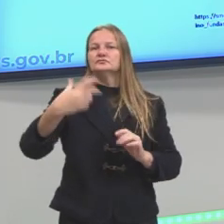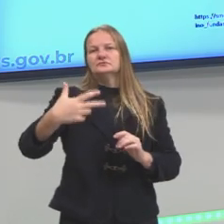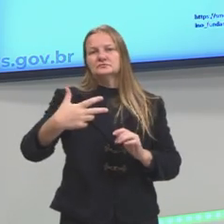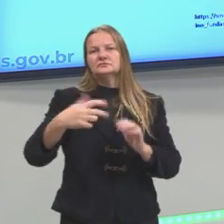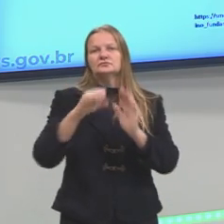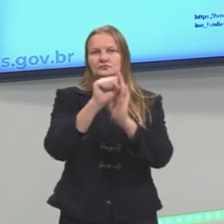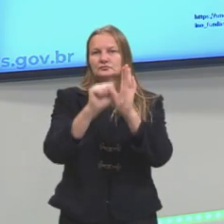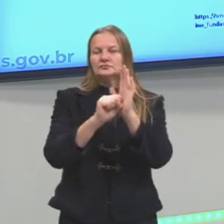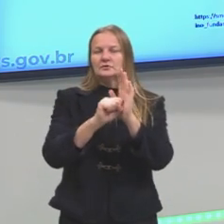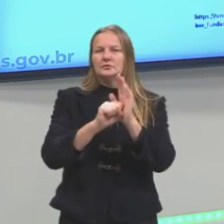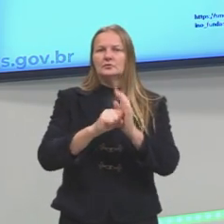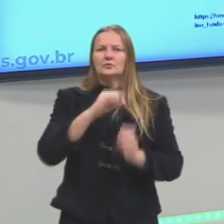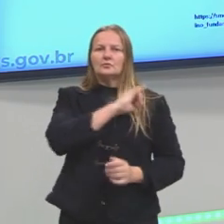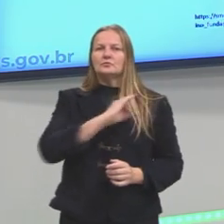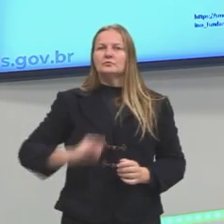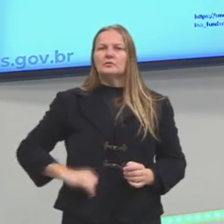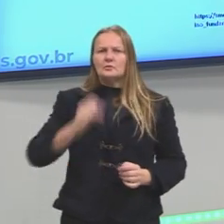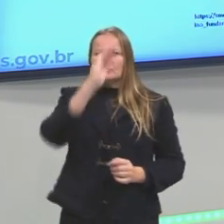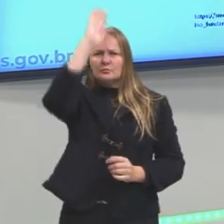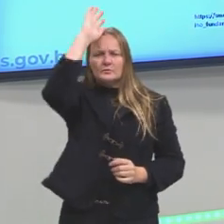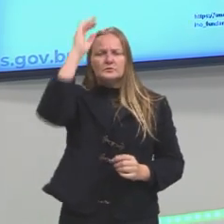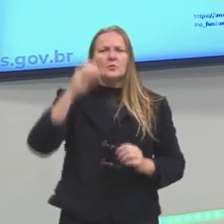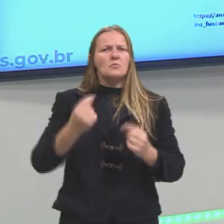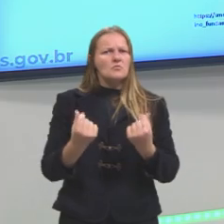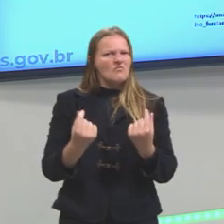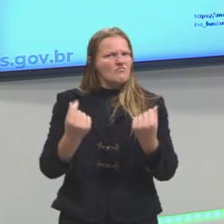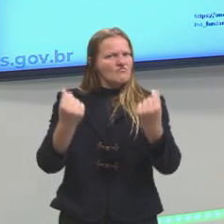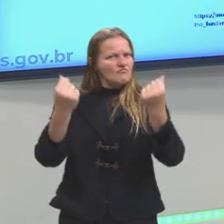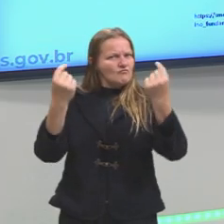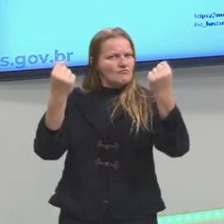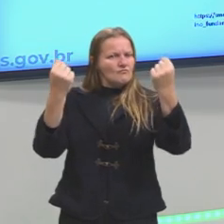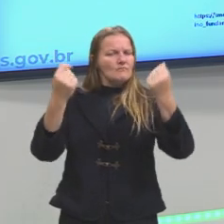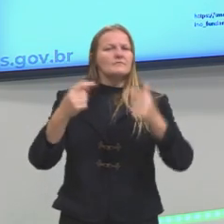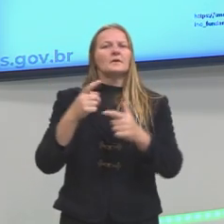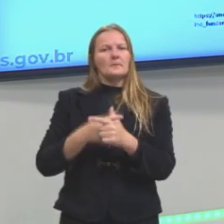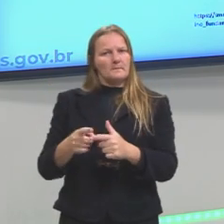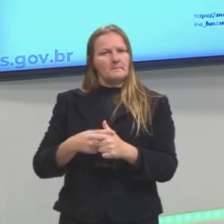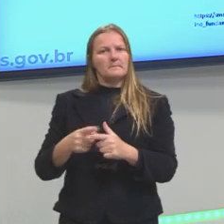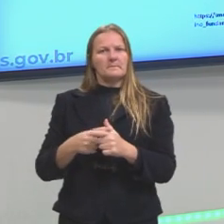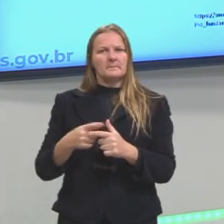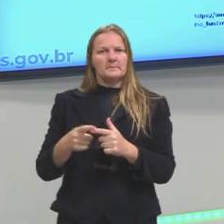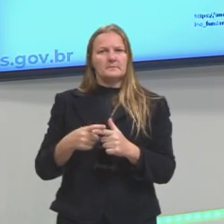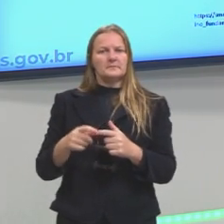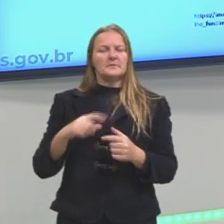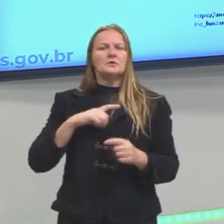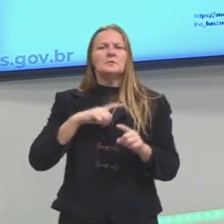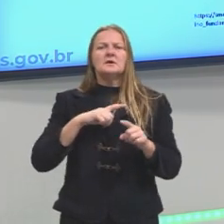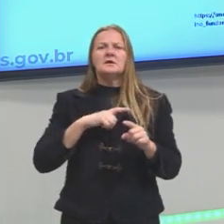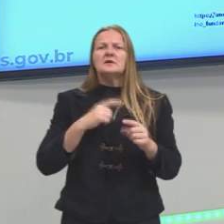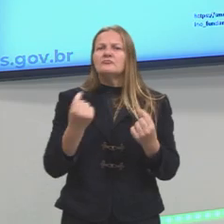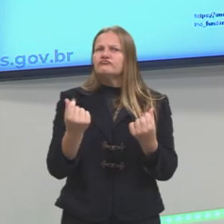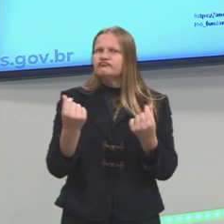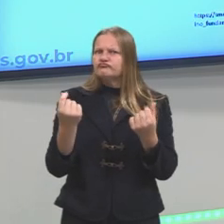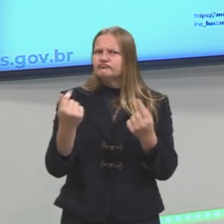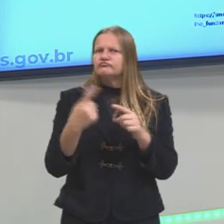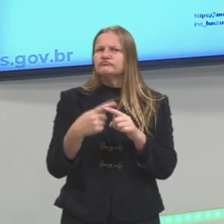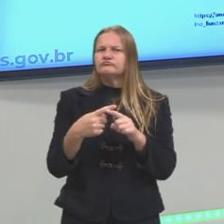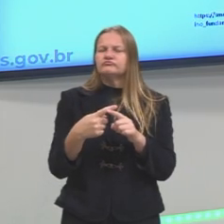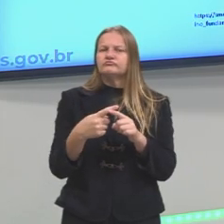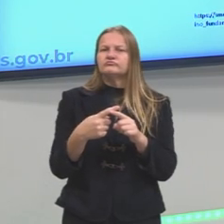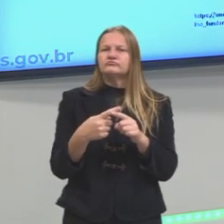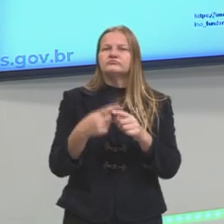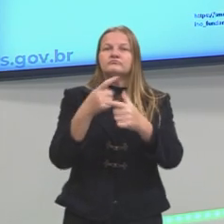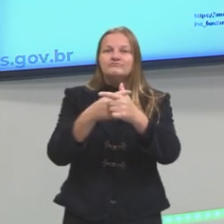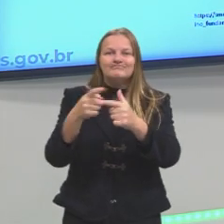terceiro o império romano tem muita riqueza isso vai causar muitos problemas além da concentração de renda uma